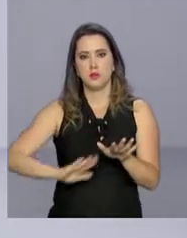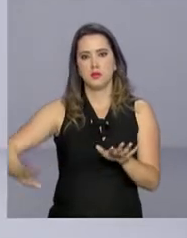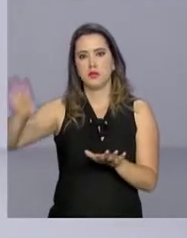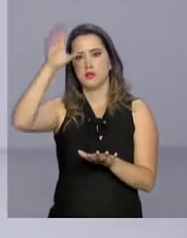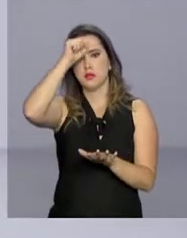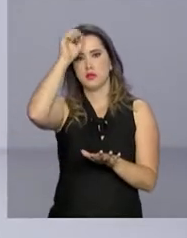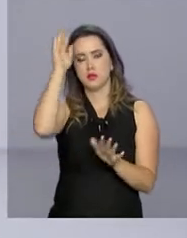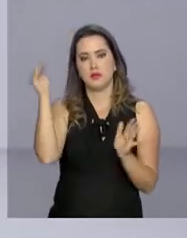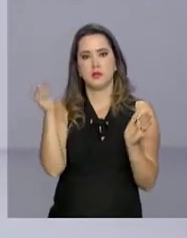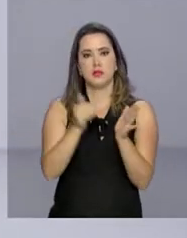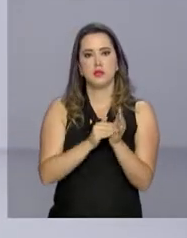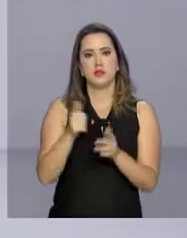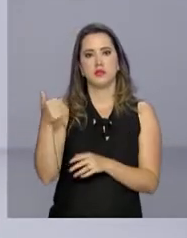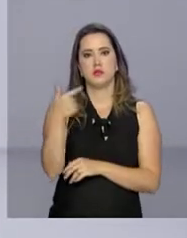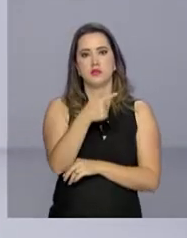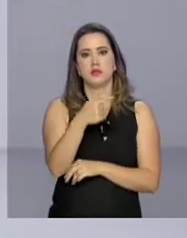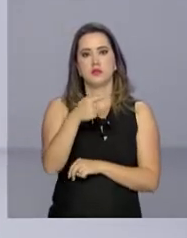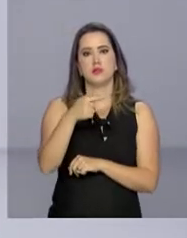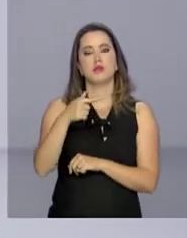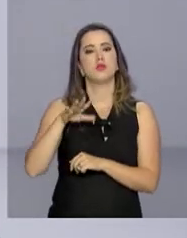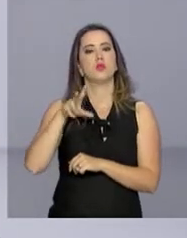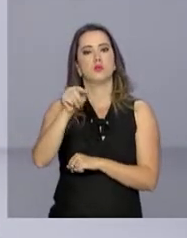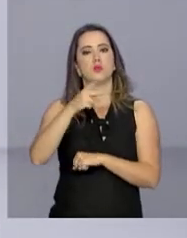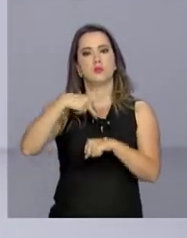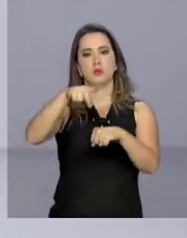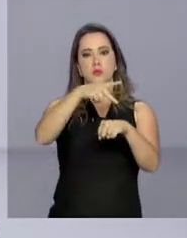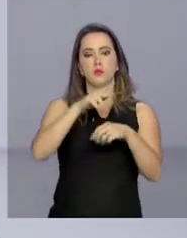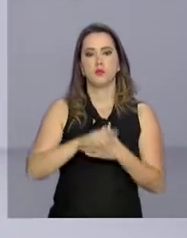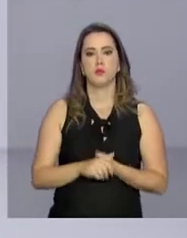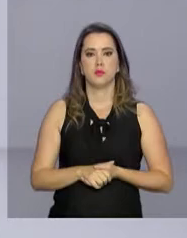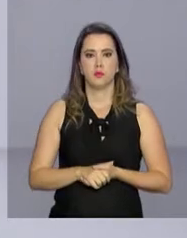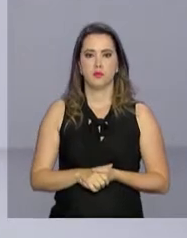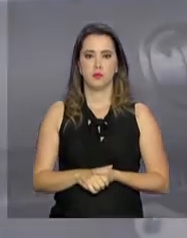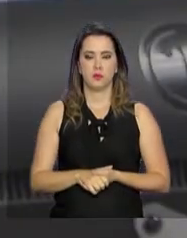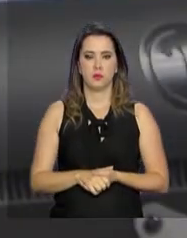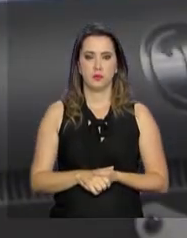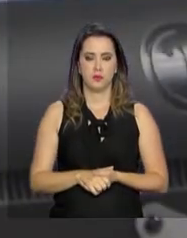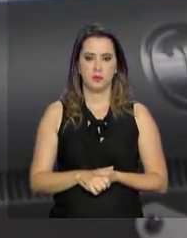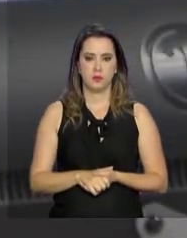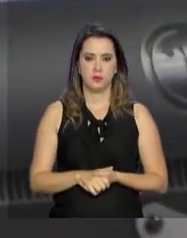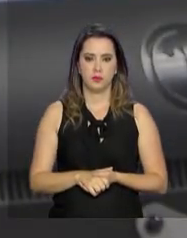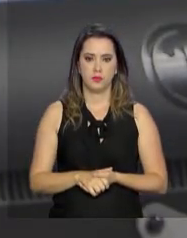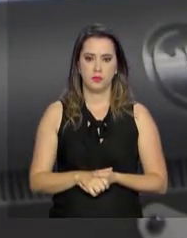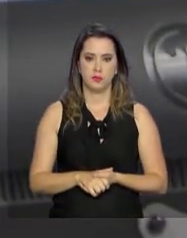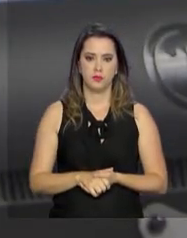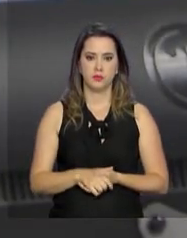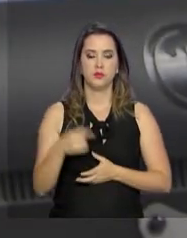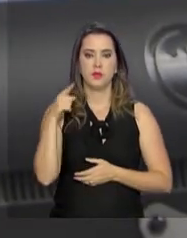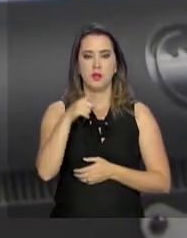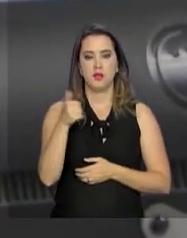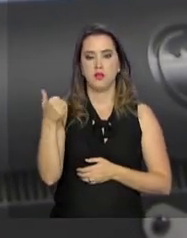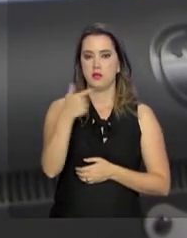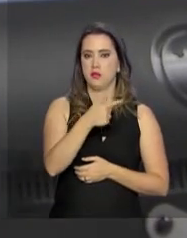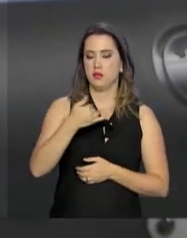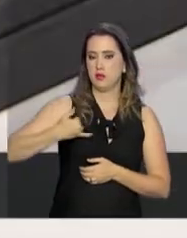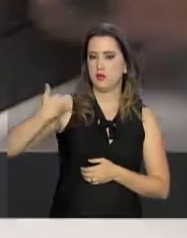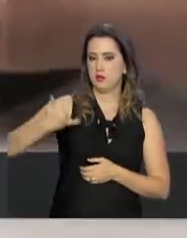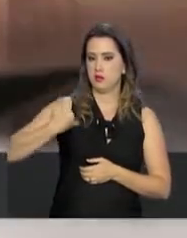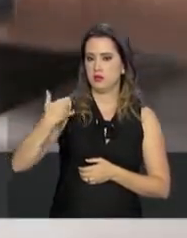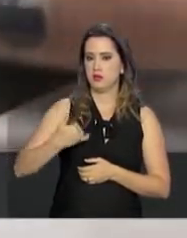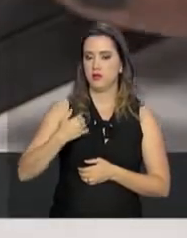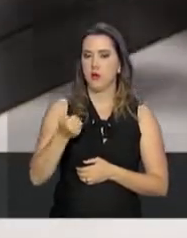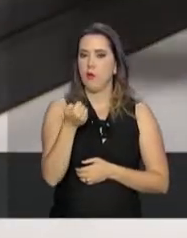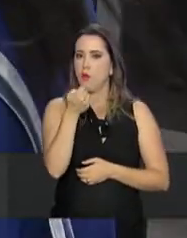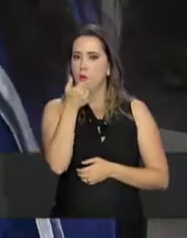aprendizagem que vai até o dia 17 em todo o país karine tem 17 anos e